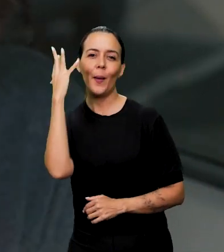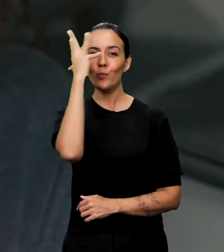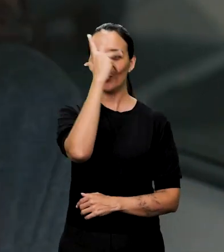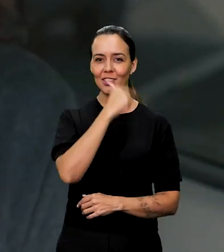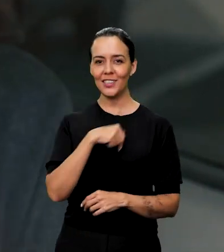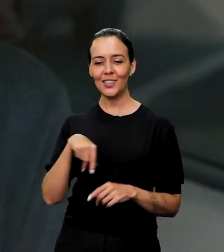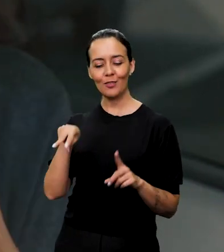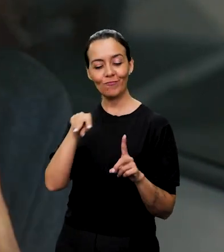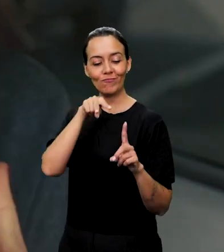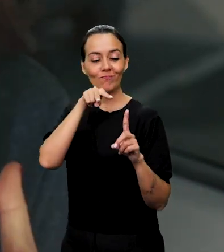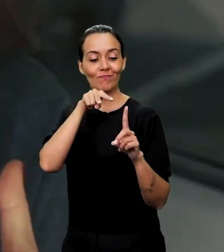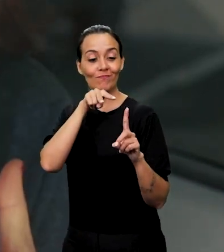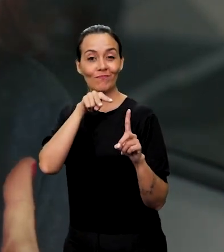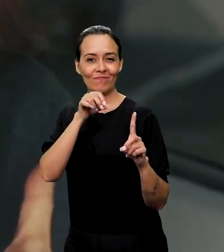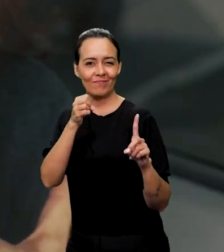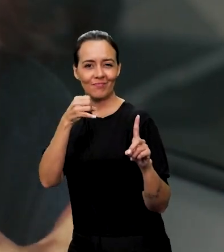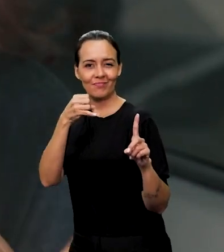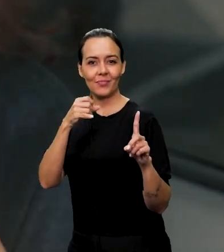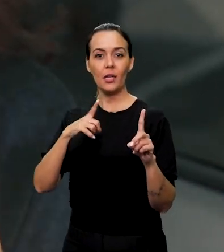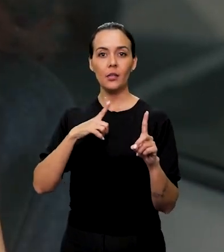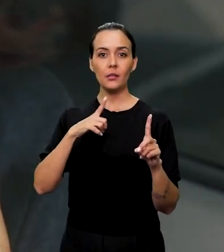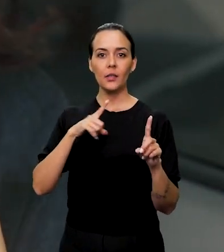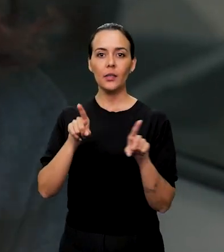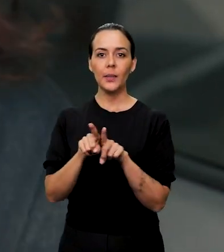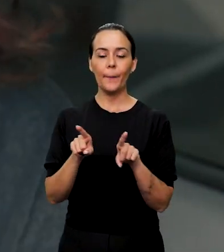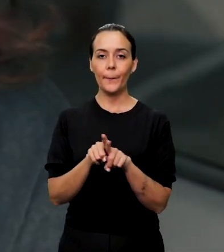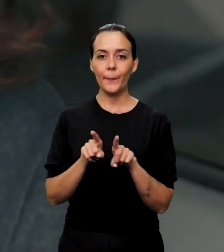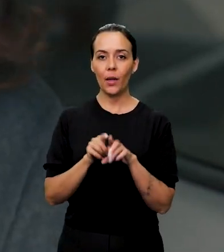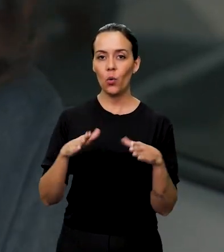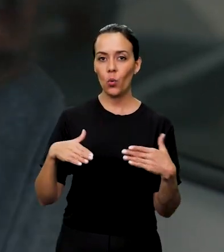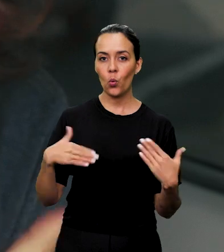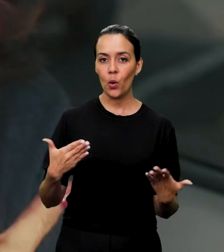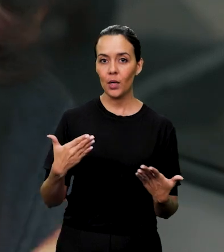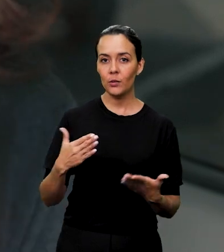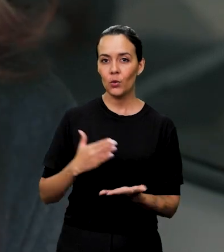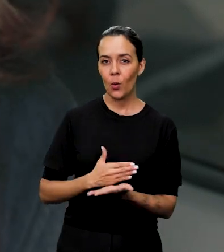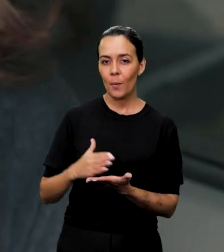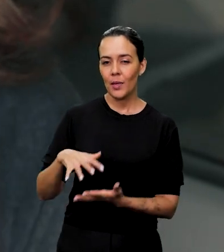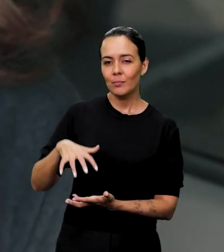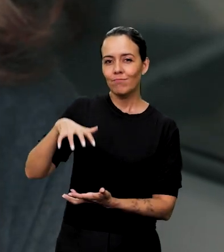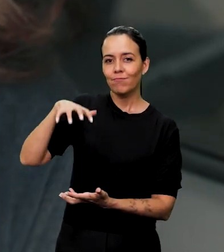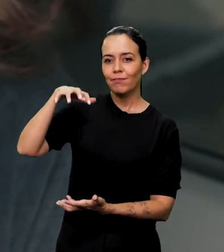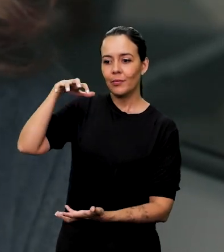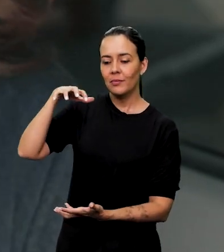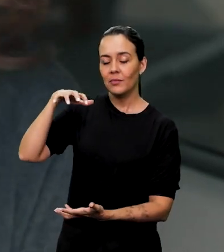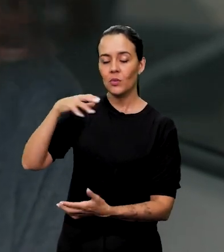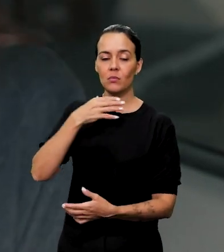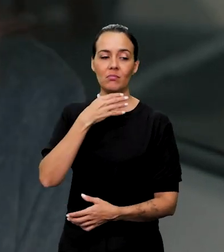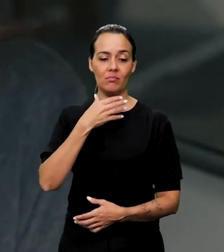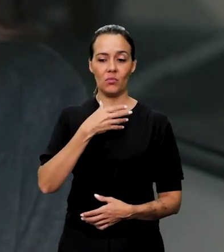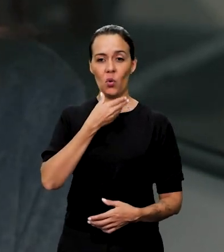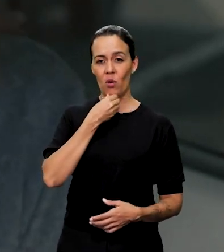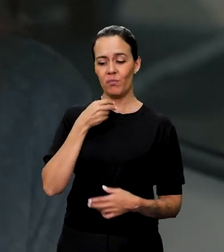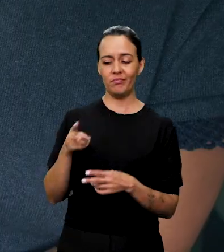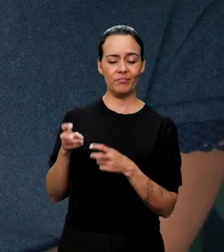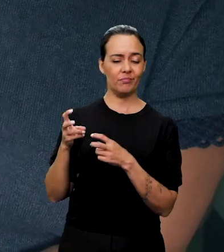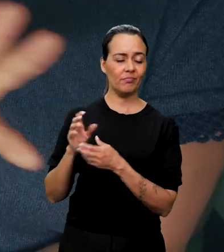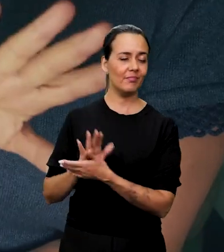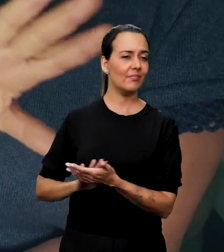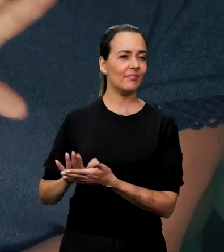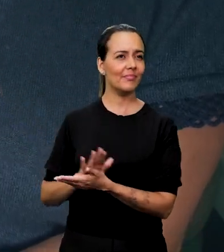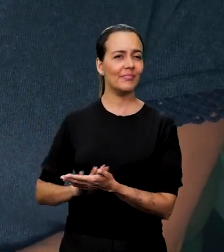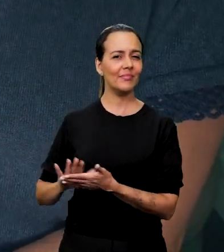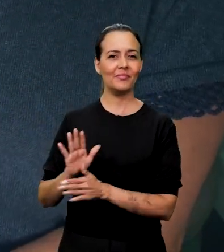olha, não sei o que lá. E aí tem a invisibilidade de quando você tá... A Clarice Abujamra, que é uma atriz amiga minha, ela falava, você vai ver, você